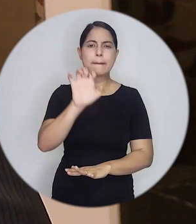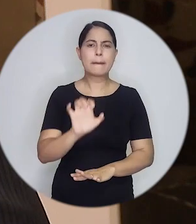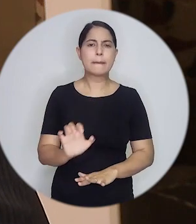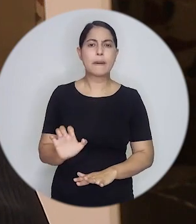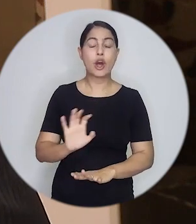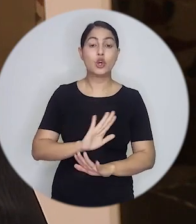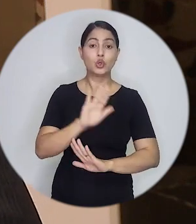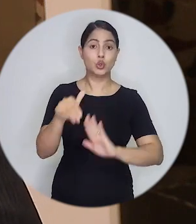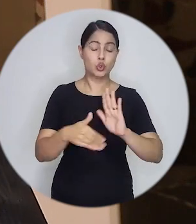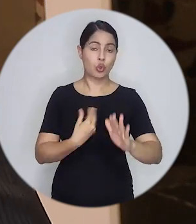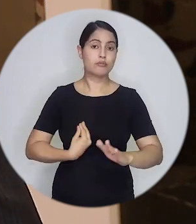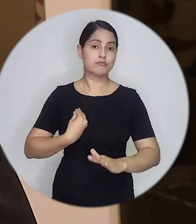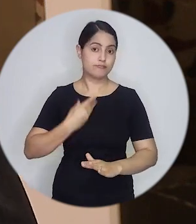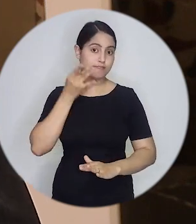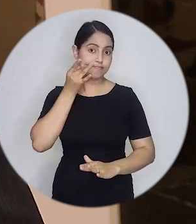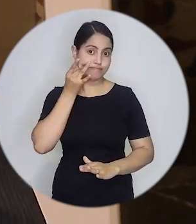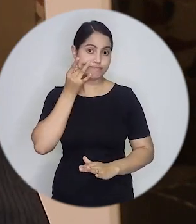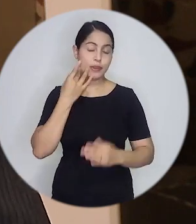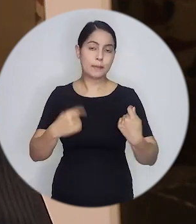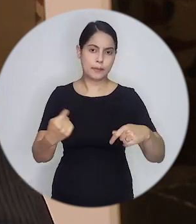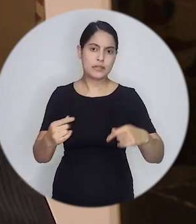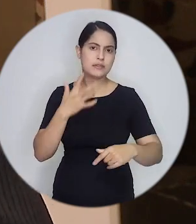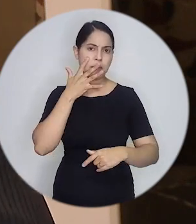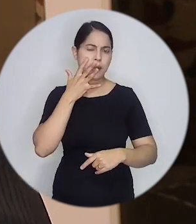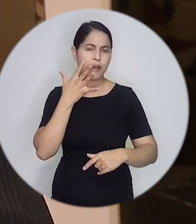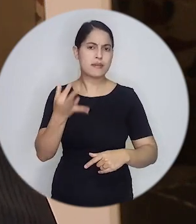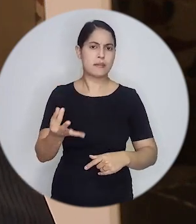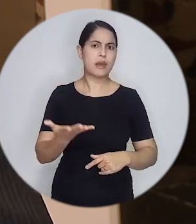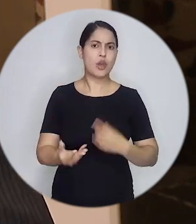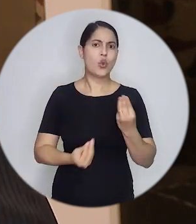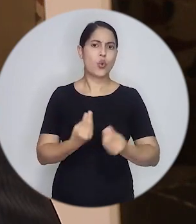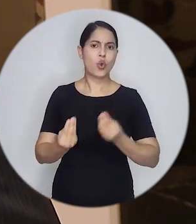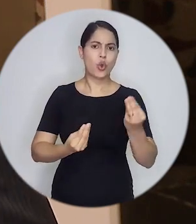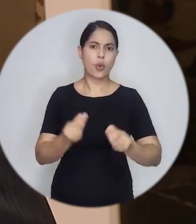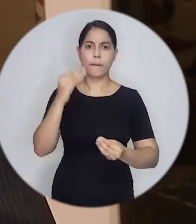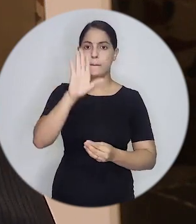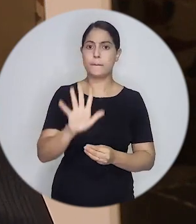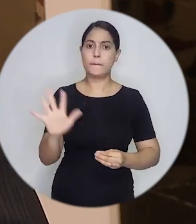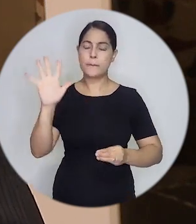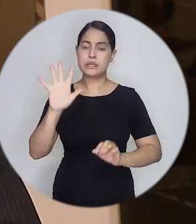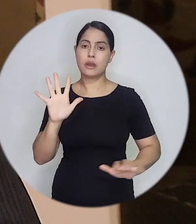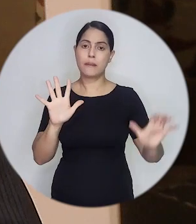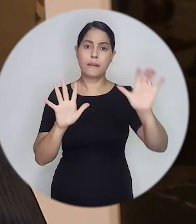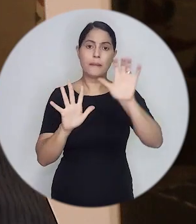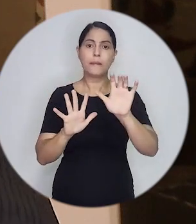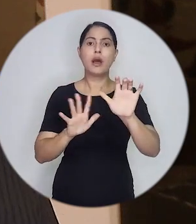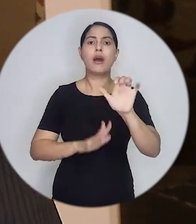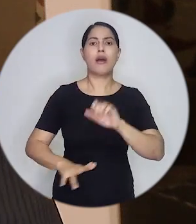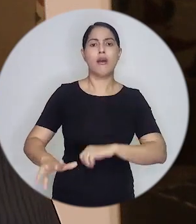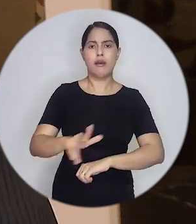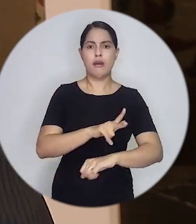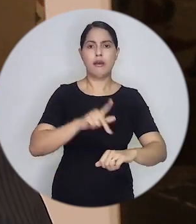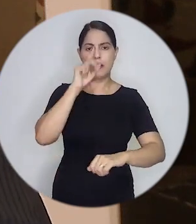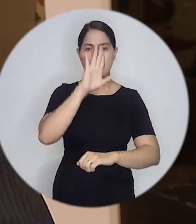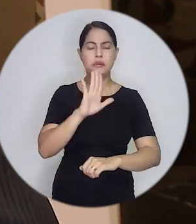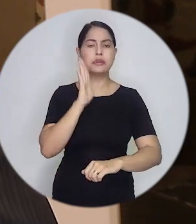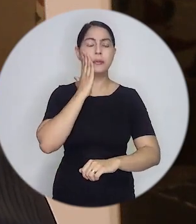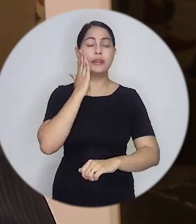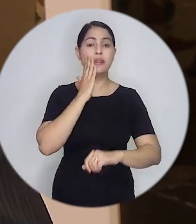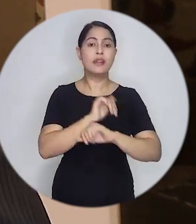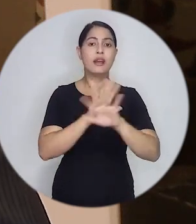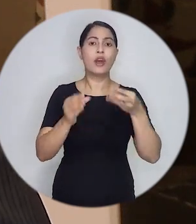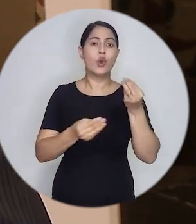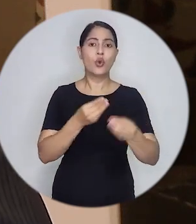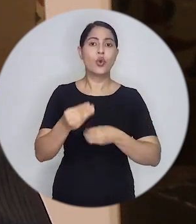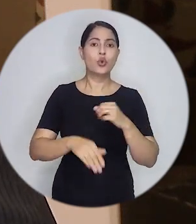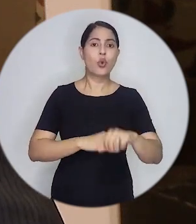possa conhecer, estar presente, estar em loco, vendo as diferentes realidades do Brasil e suas seccionais para atuar